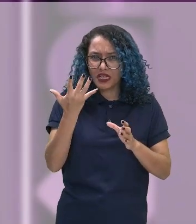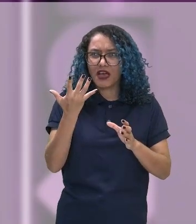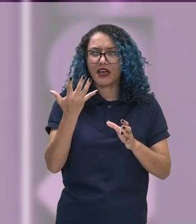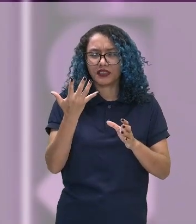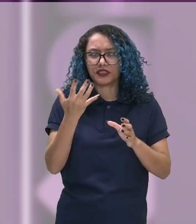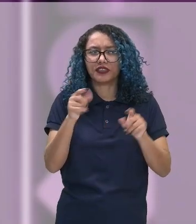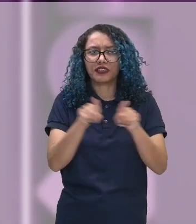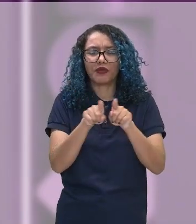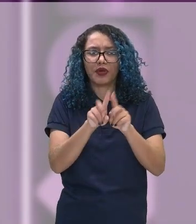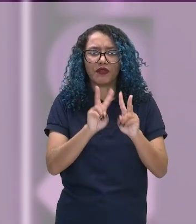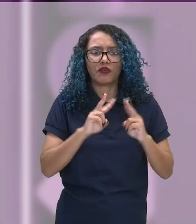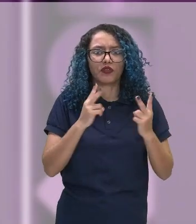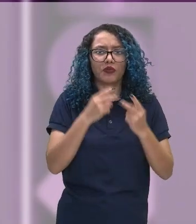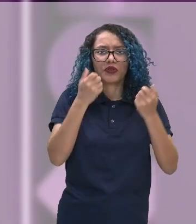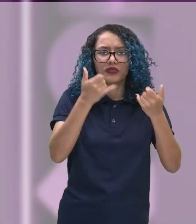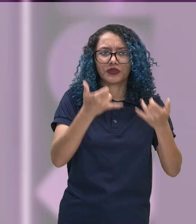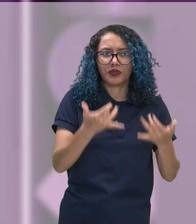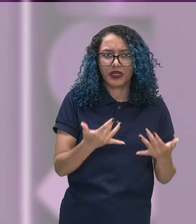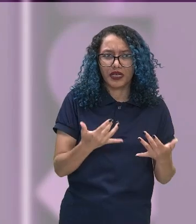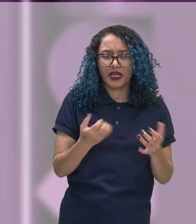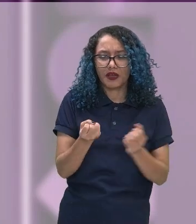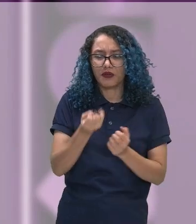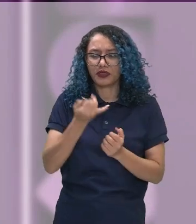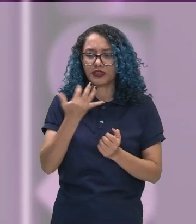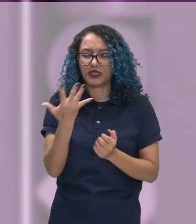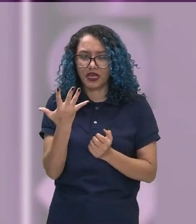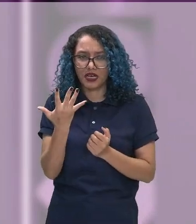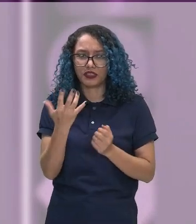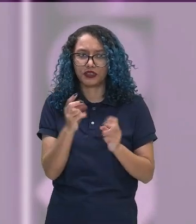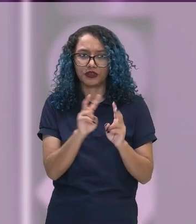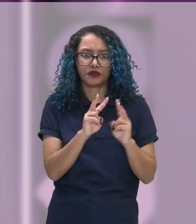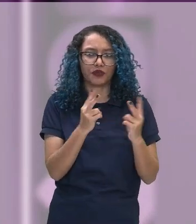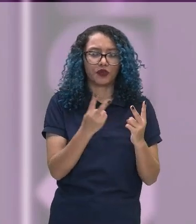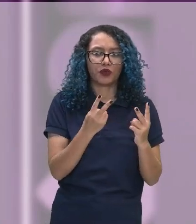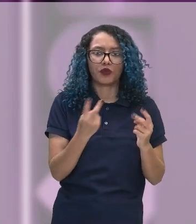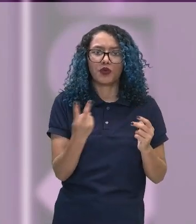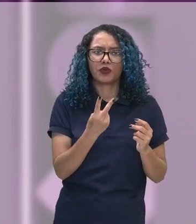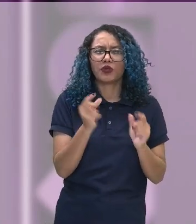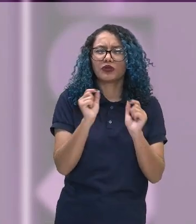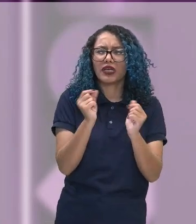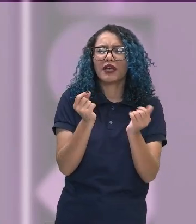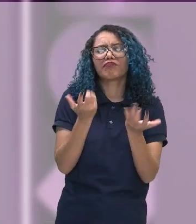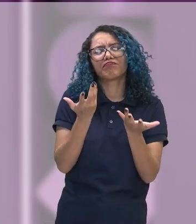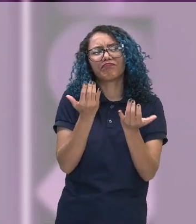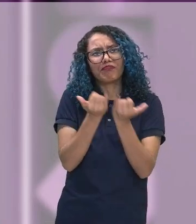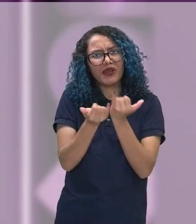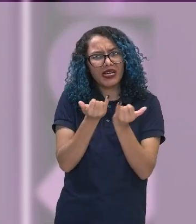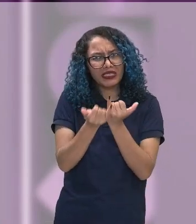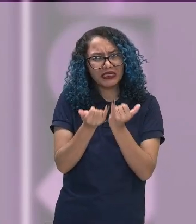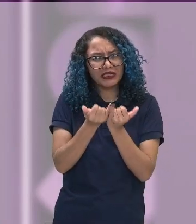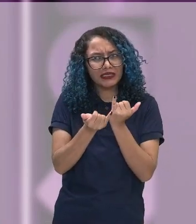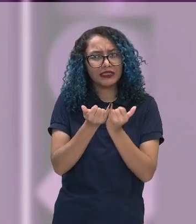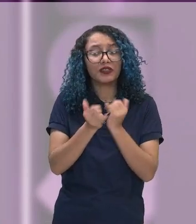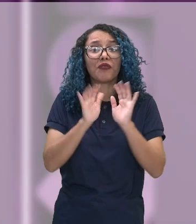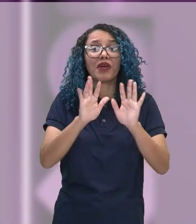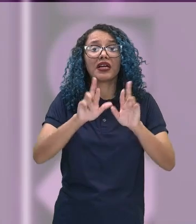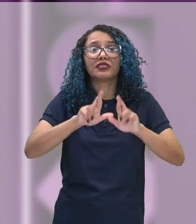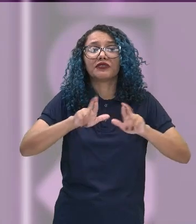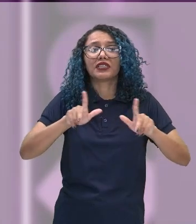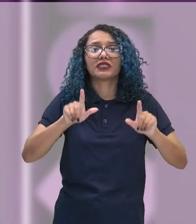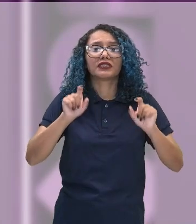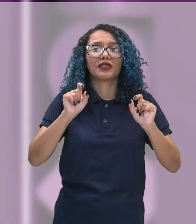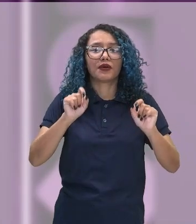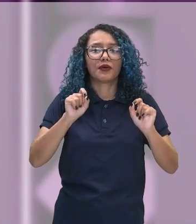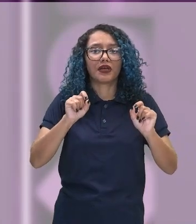falei para vocês que capacidade e volume é algo que caminha muito próximo, né? O que difere, na verdade,